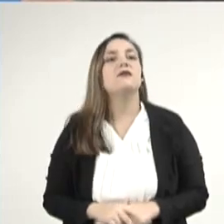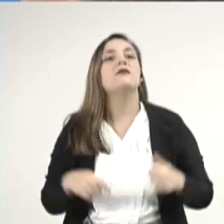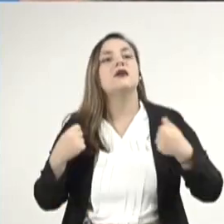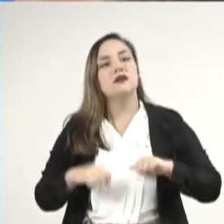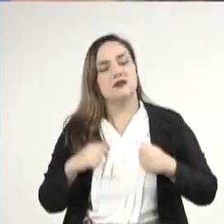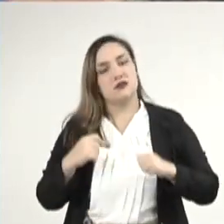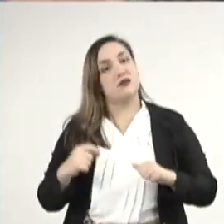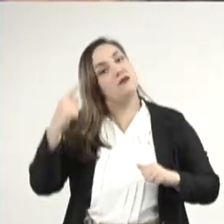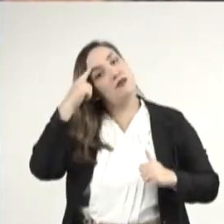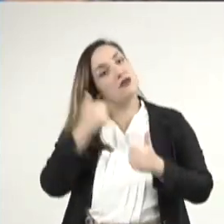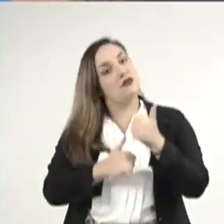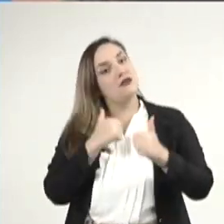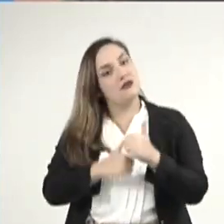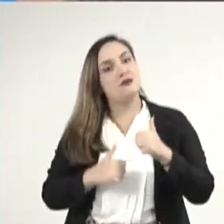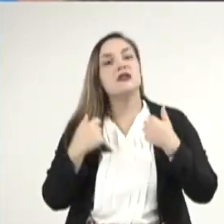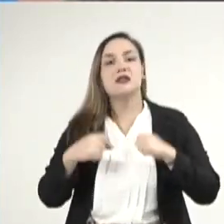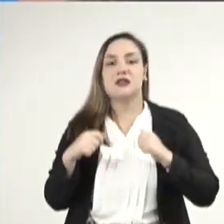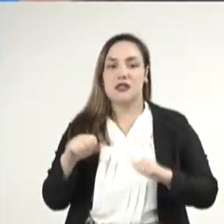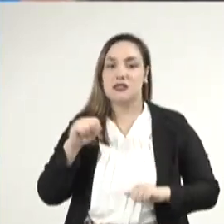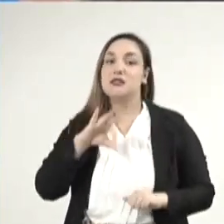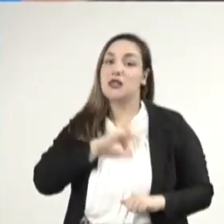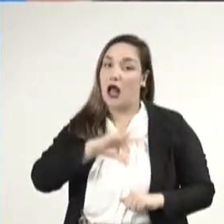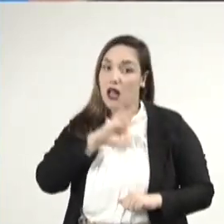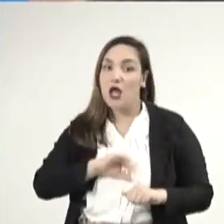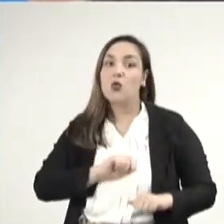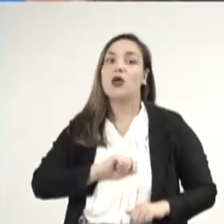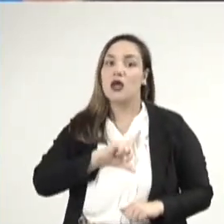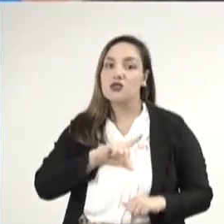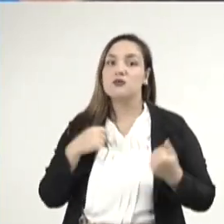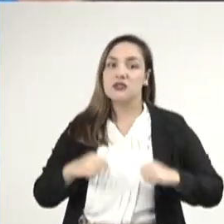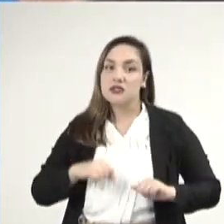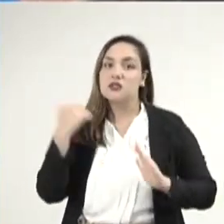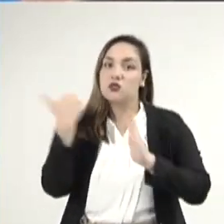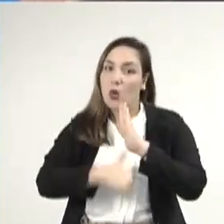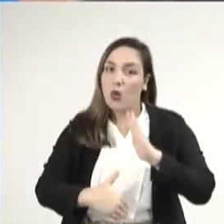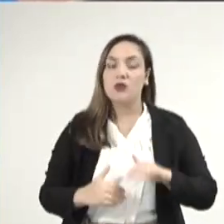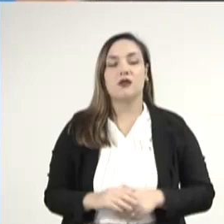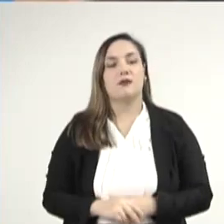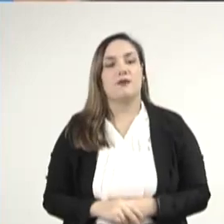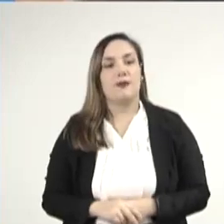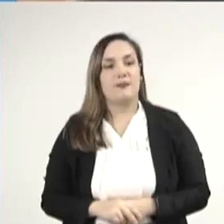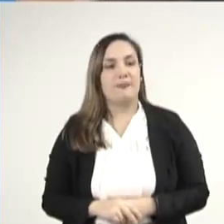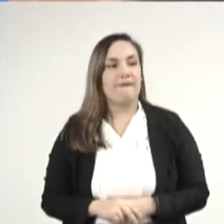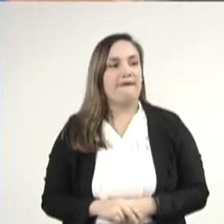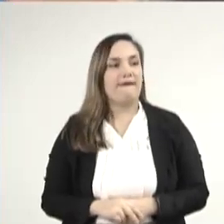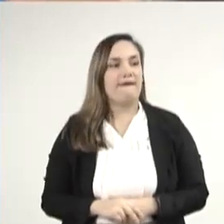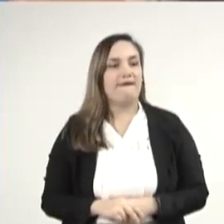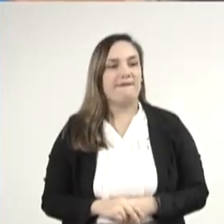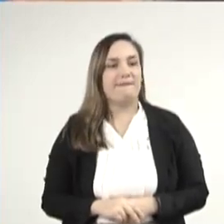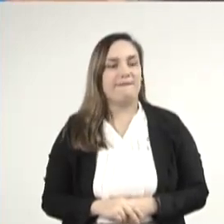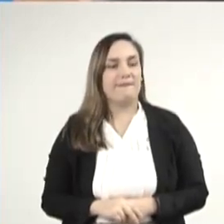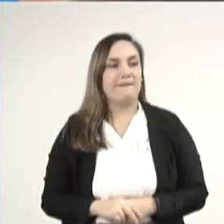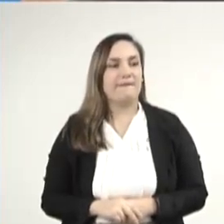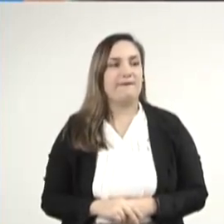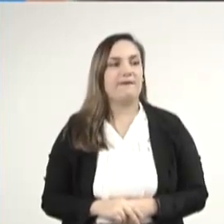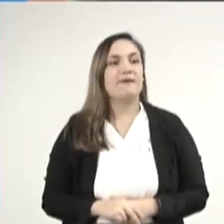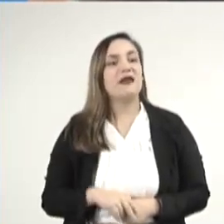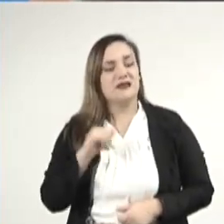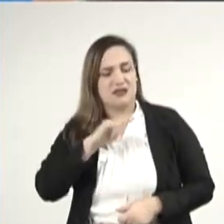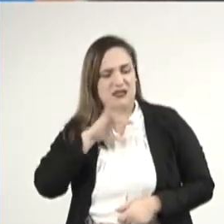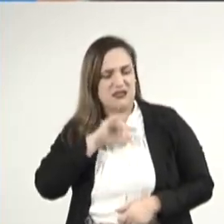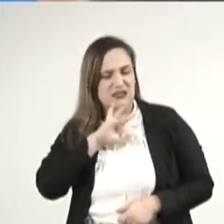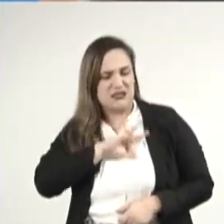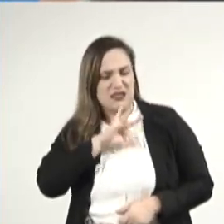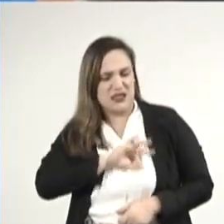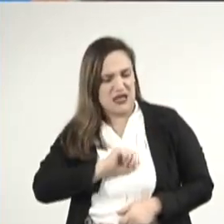tem que contribuir, certo? Eu concordo plenamente que quem ganha muito tem que contribuir, até mais do que contribuir. Segundo, eu